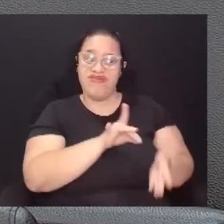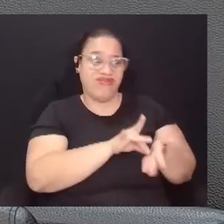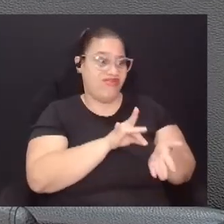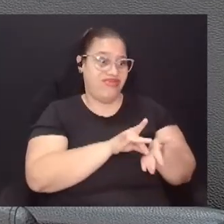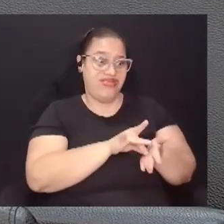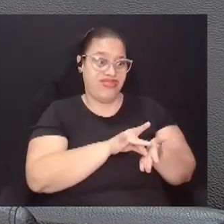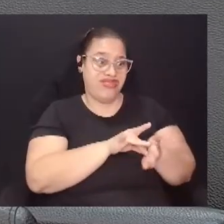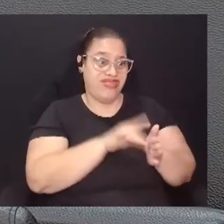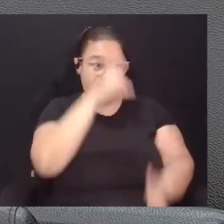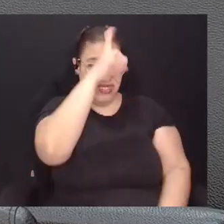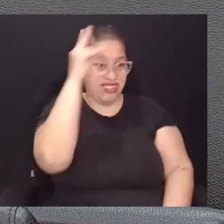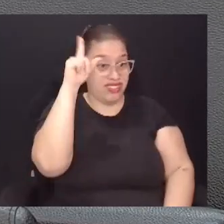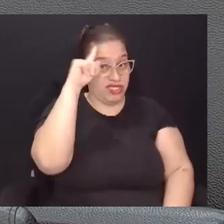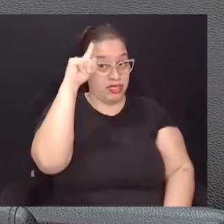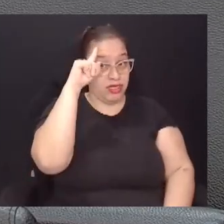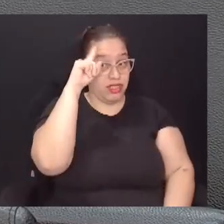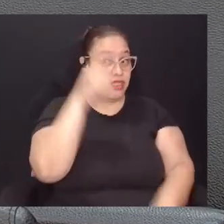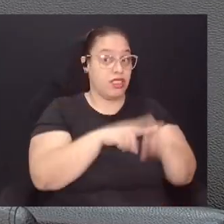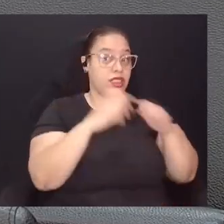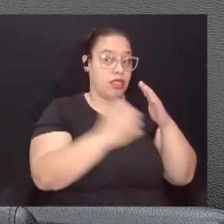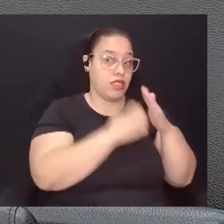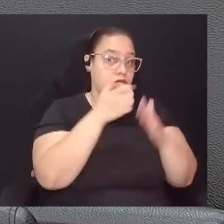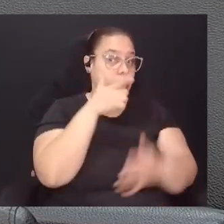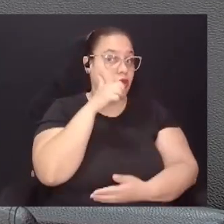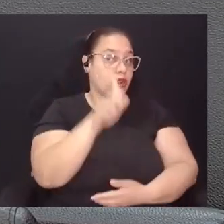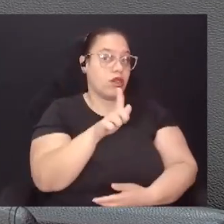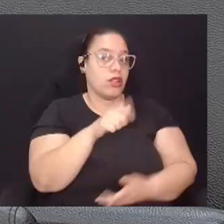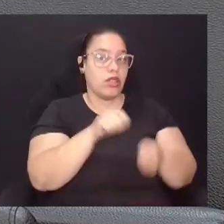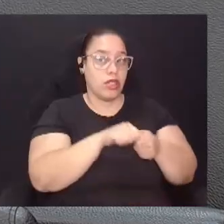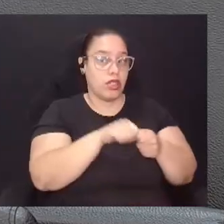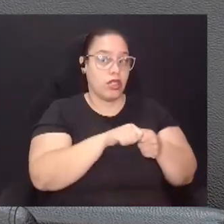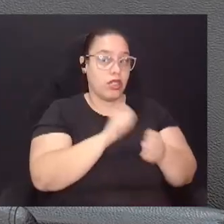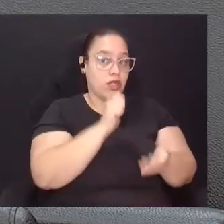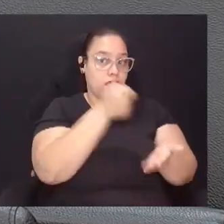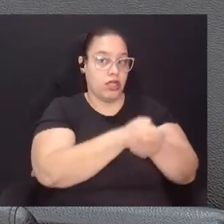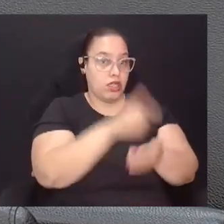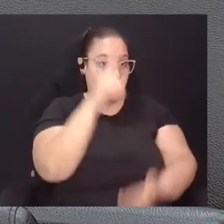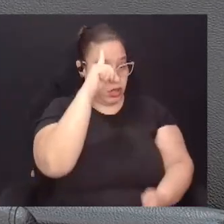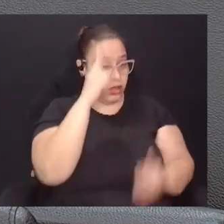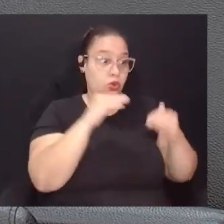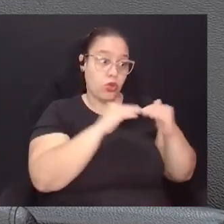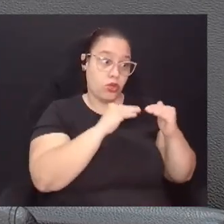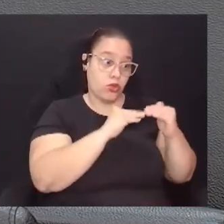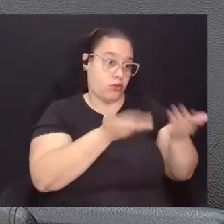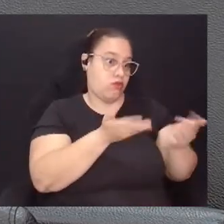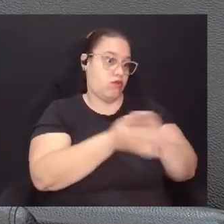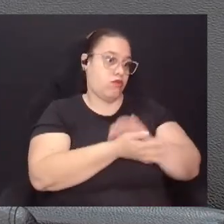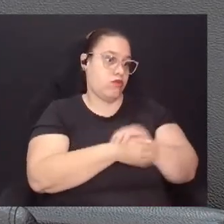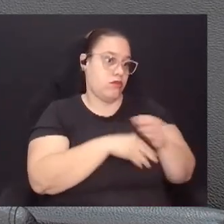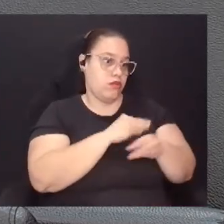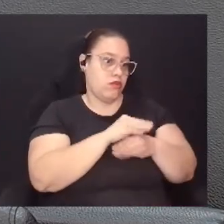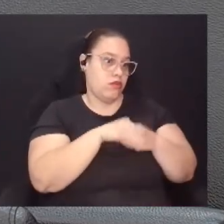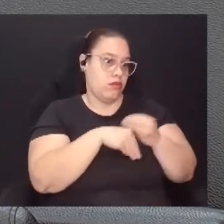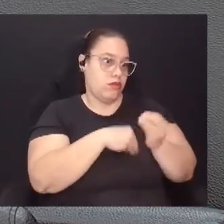que, na verdade, a prefeitura estava repassando em dia, né, mas a empresa não estava conseguindo fazer esse acerto nos dias combinados. E aí